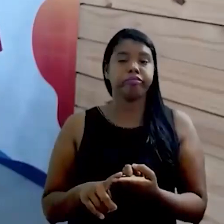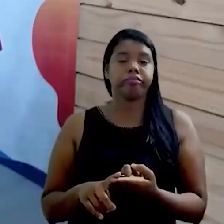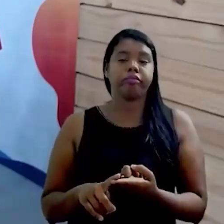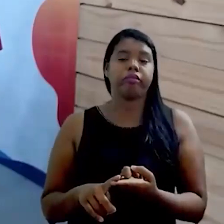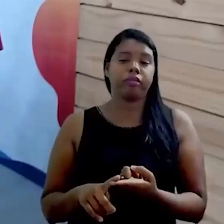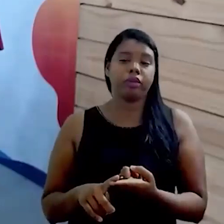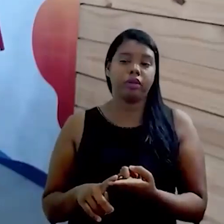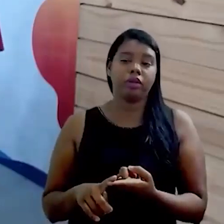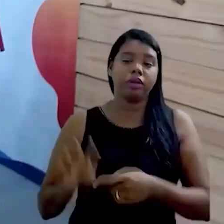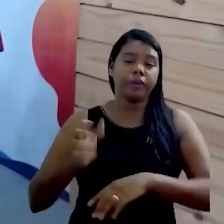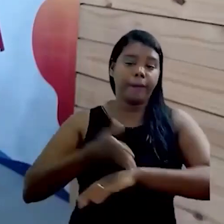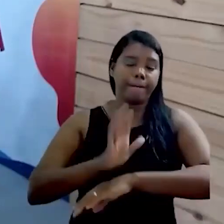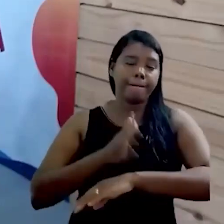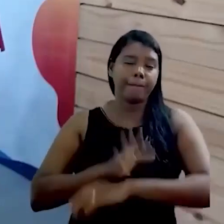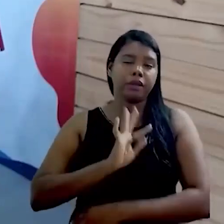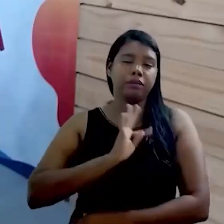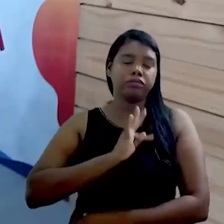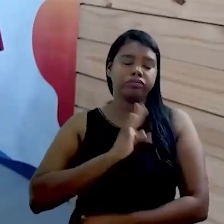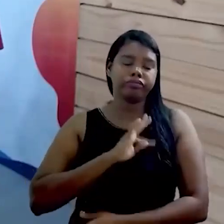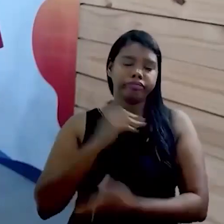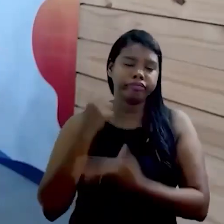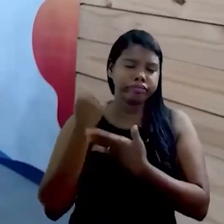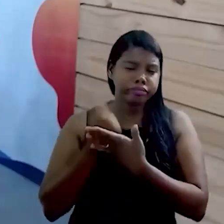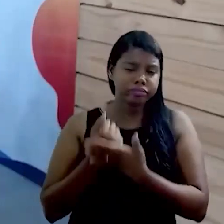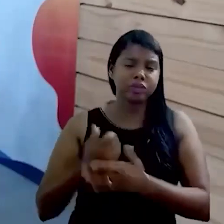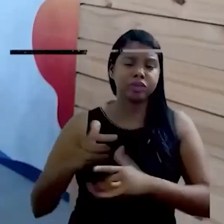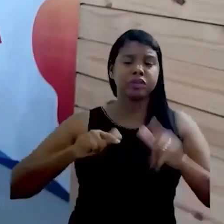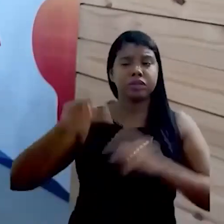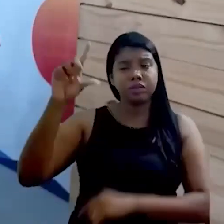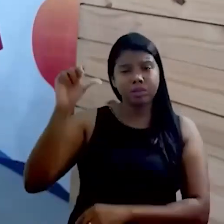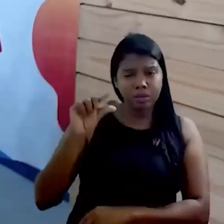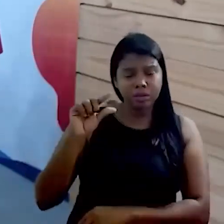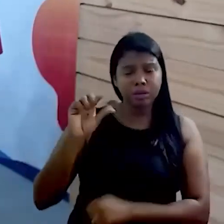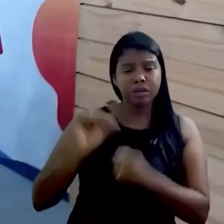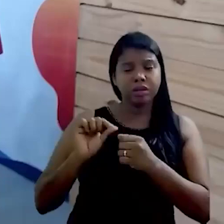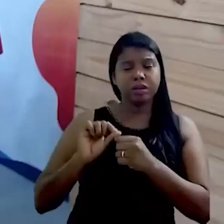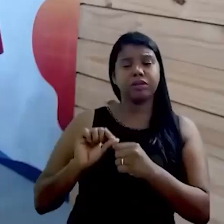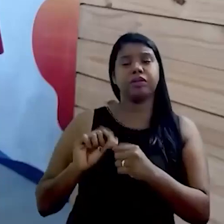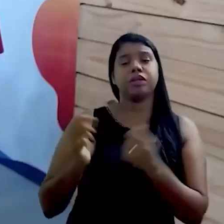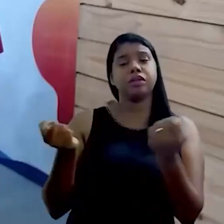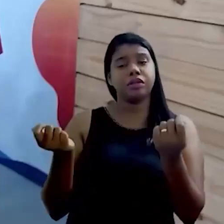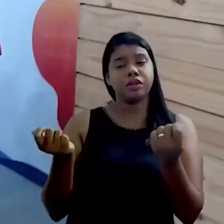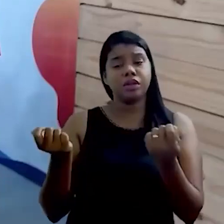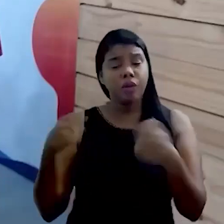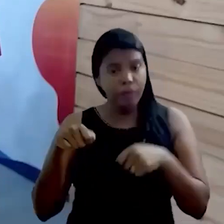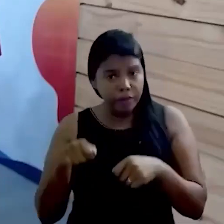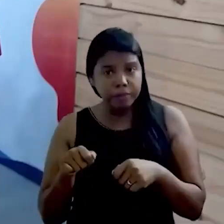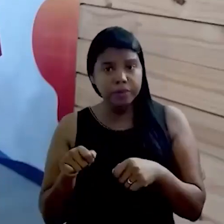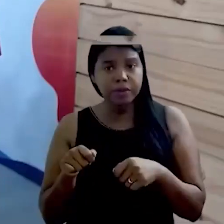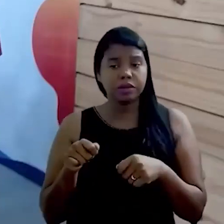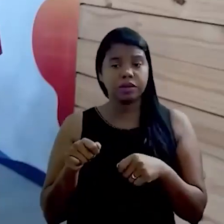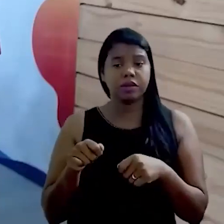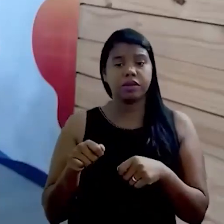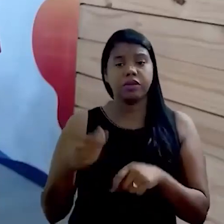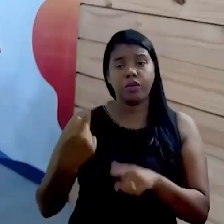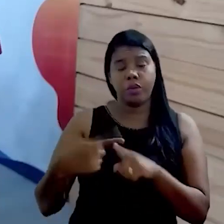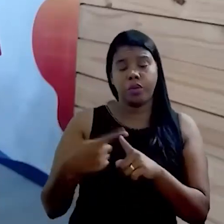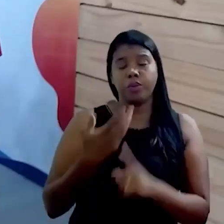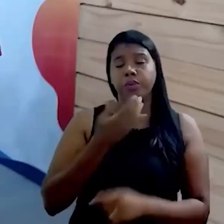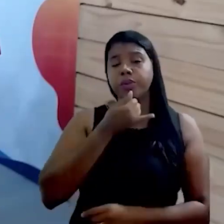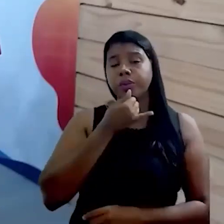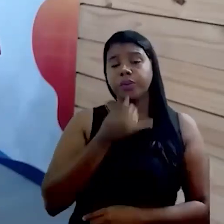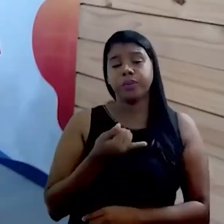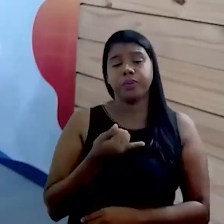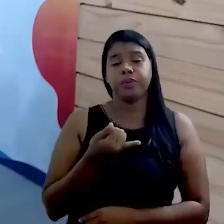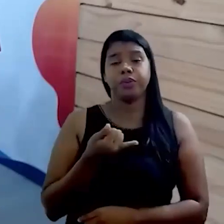recursos, práticas, técnicas que ajudem a gente a trabalhar menos e fazer o que é possível. Isso. Né? Porque eu acho que era muita coisa, eu tenho